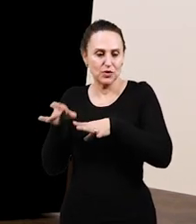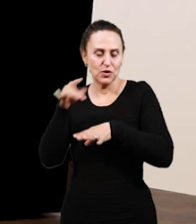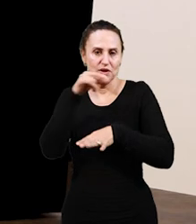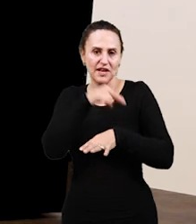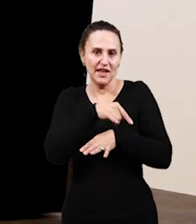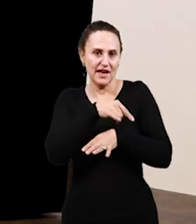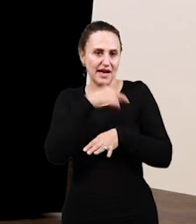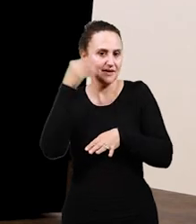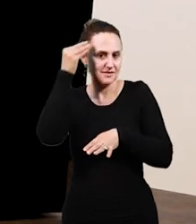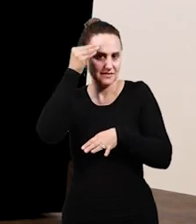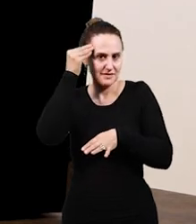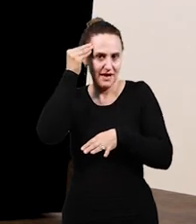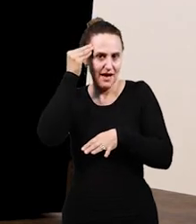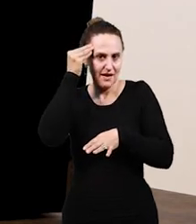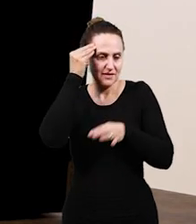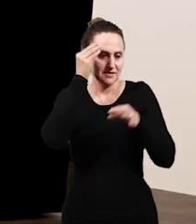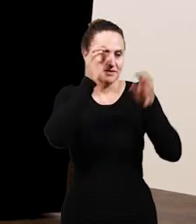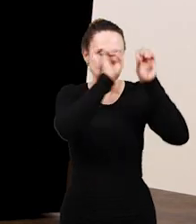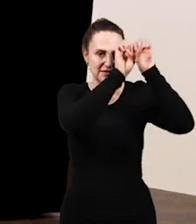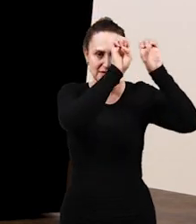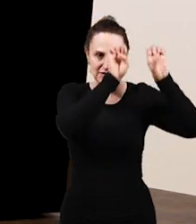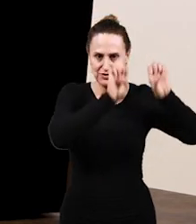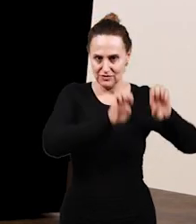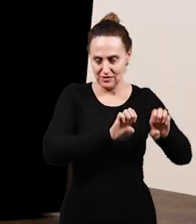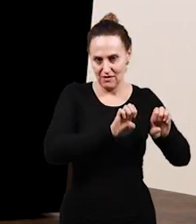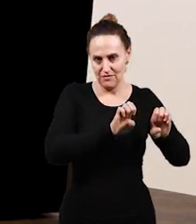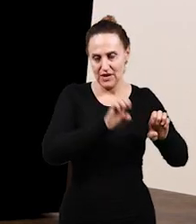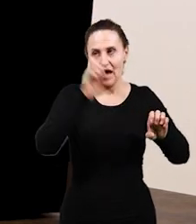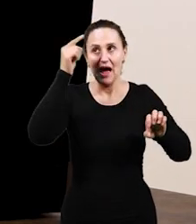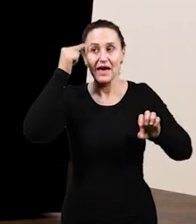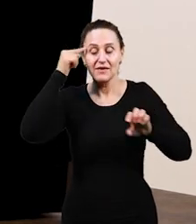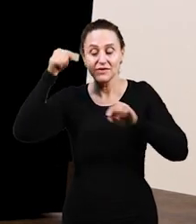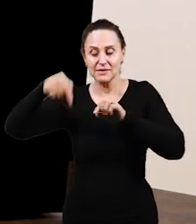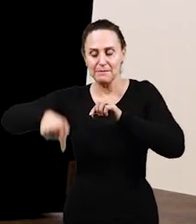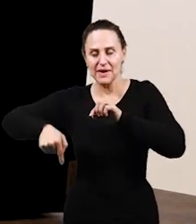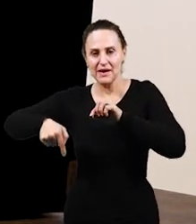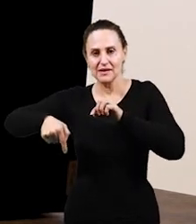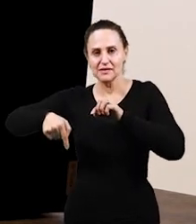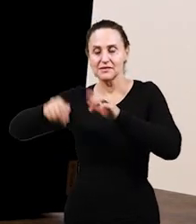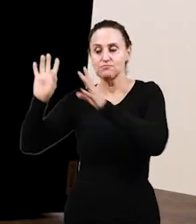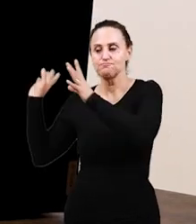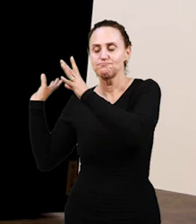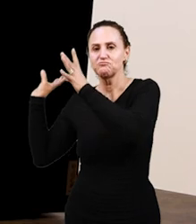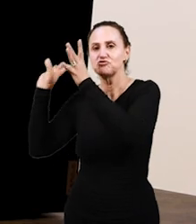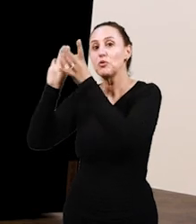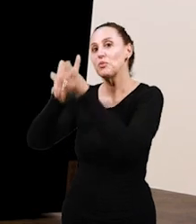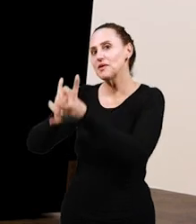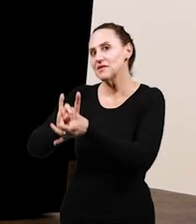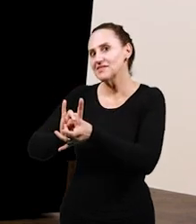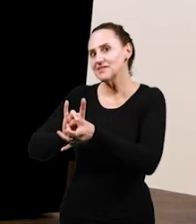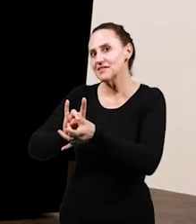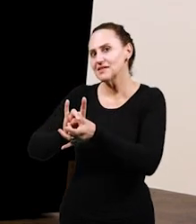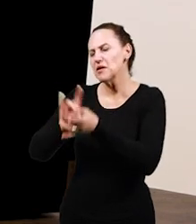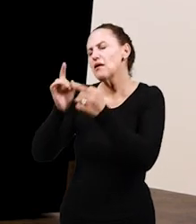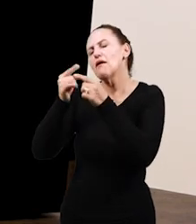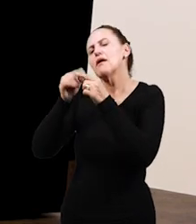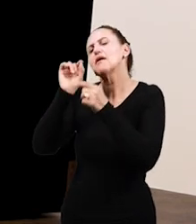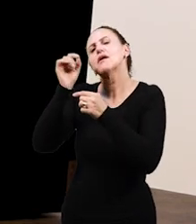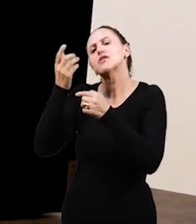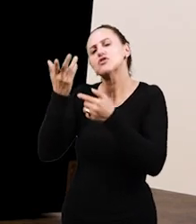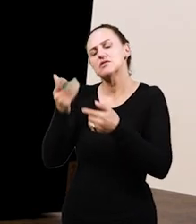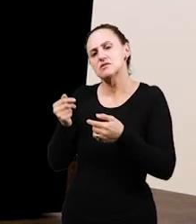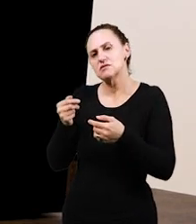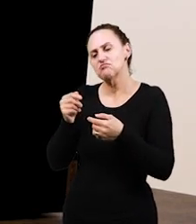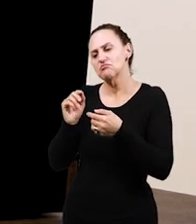orbitar só em torno dela mesma né e a gente pensa na situação discursiva quer dizer quem disse porque